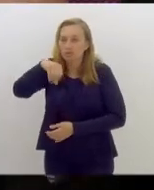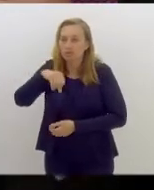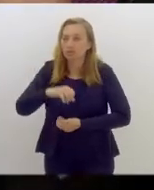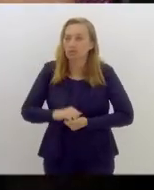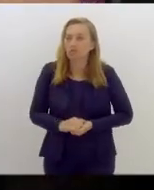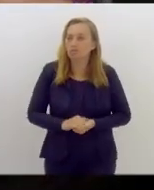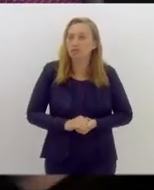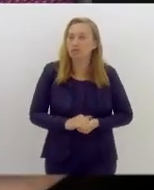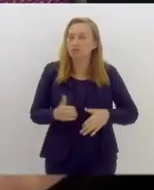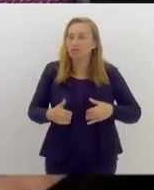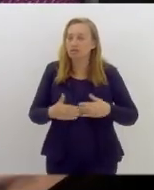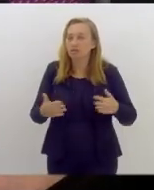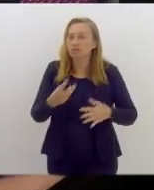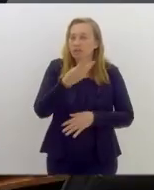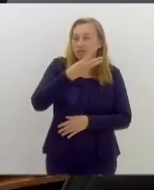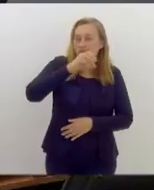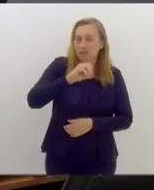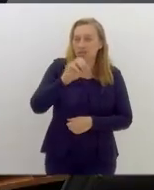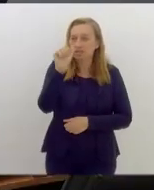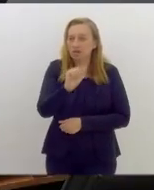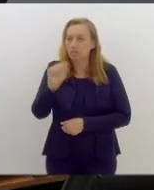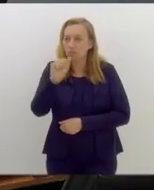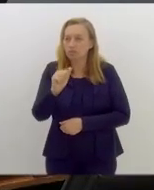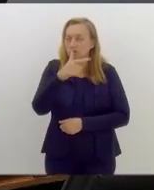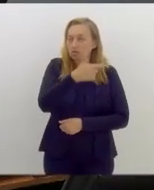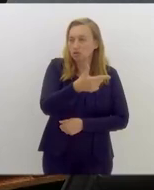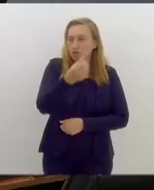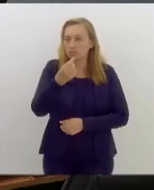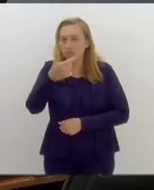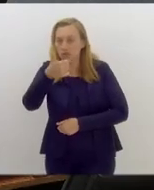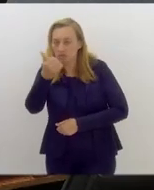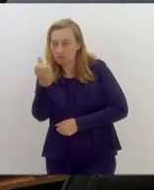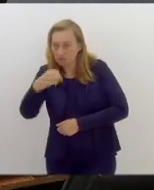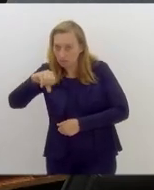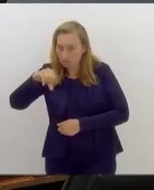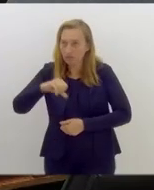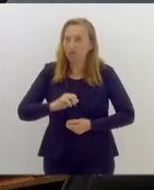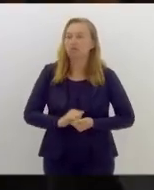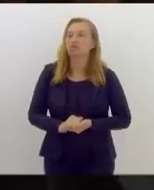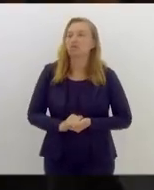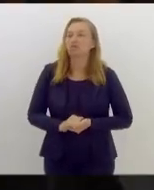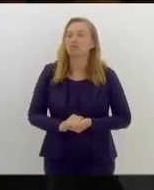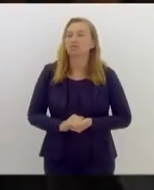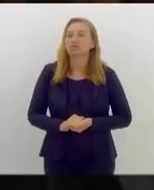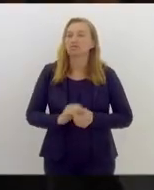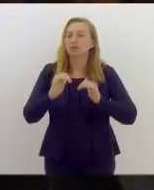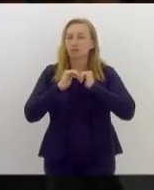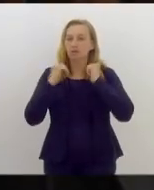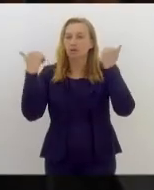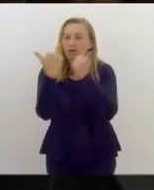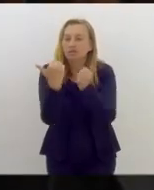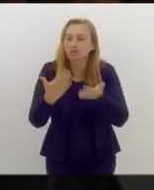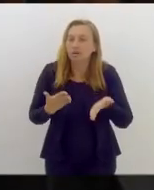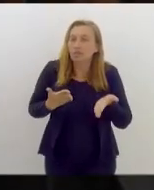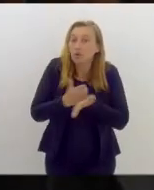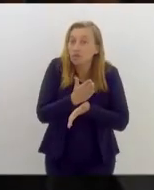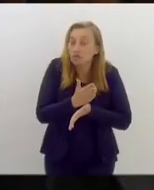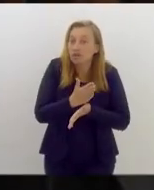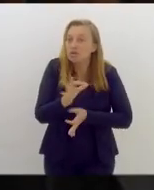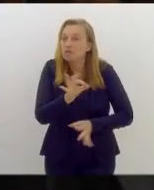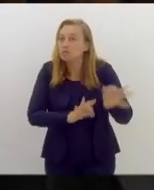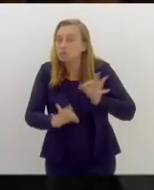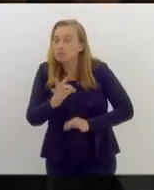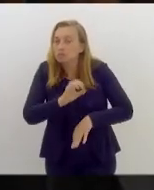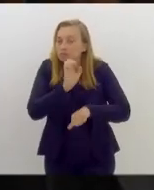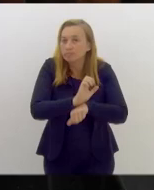Ele foi aberto em 30 de agosto de 2019, eu estava na mesa de abertura, Congresso para aprovar o Plano